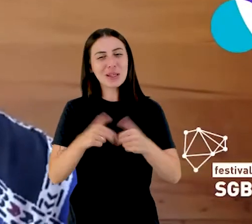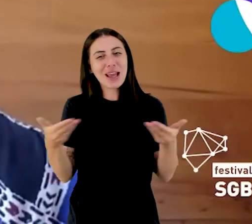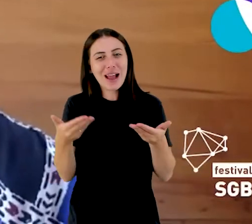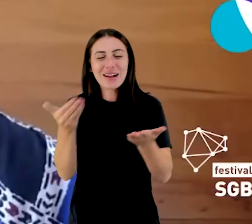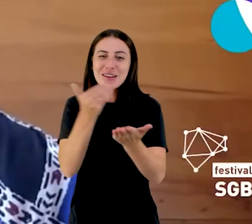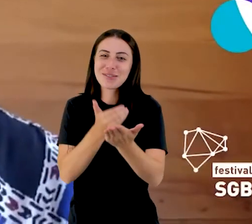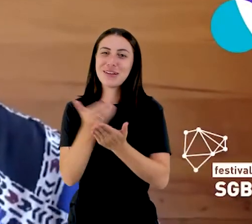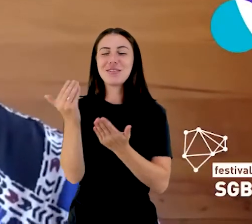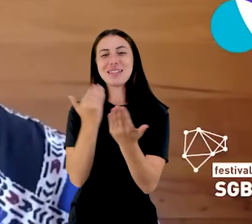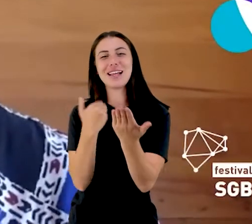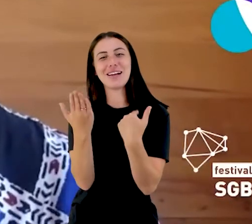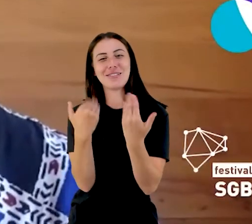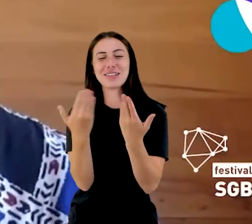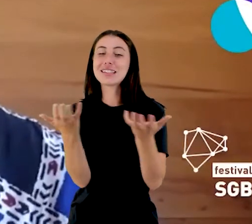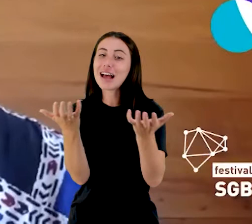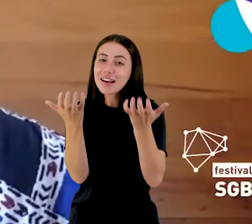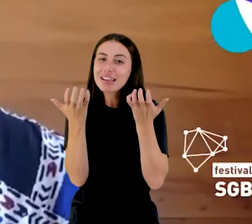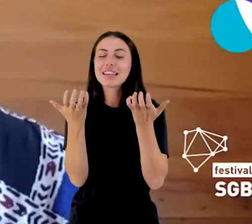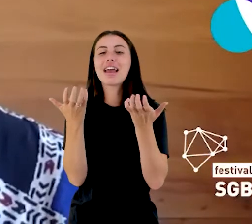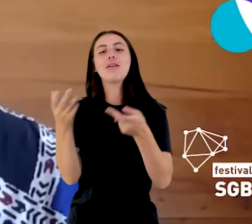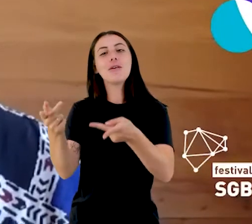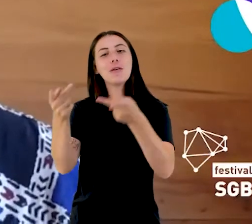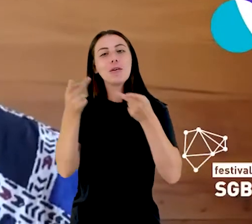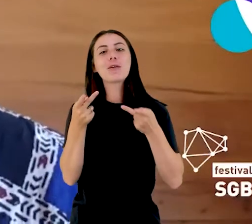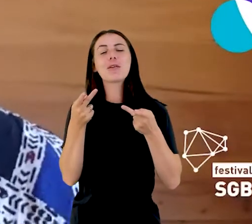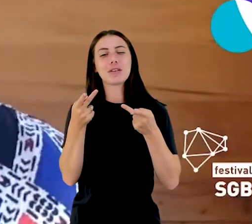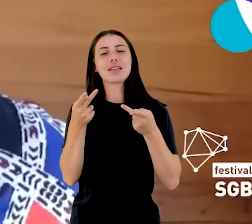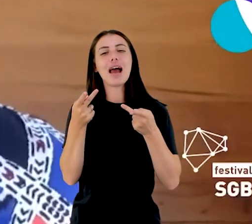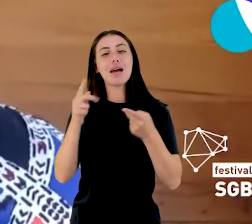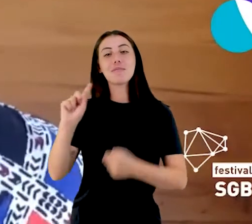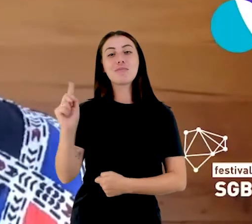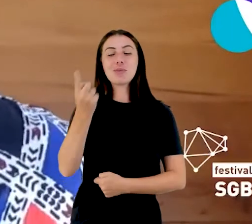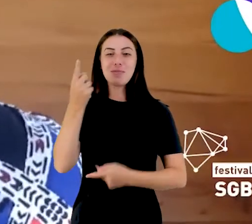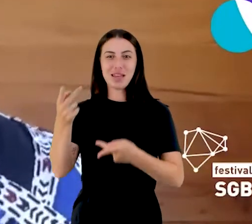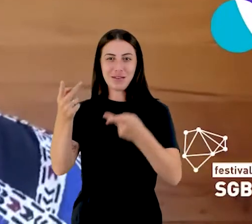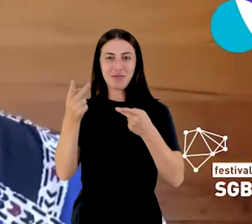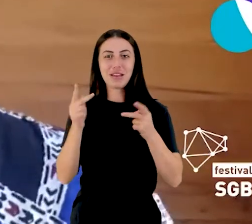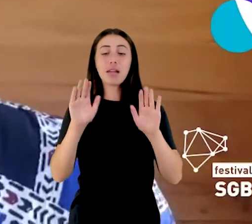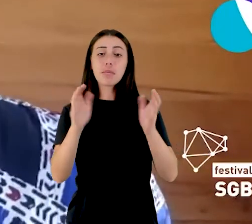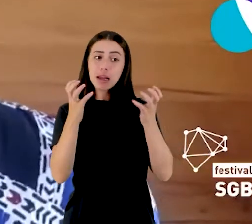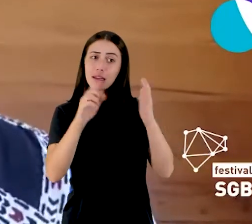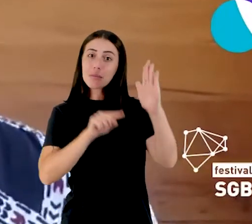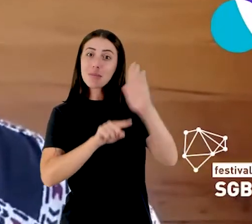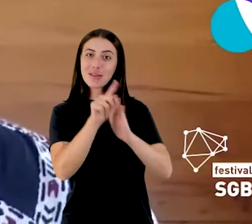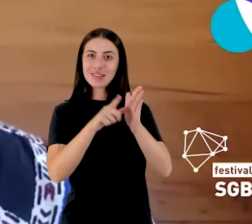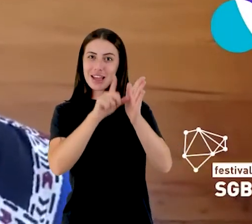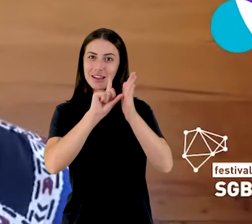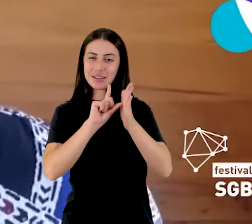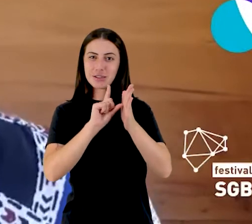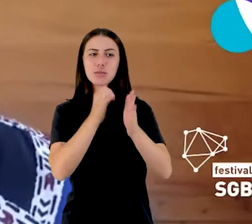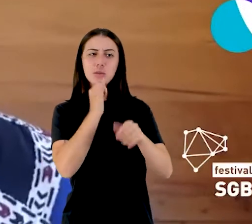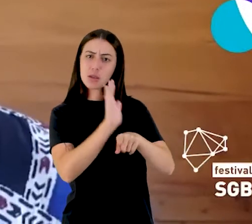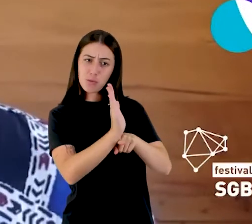realidade. Bom, para começar a nossa conversa, e eu vou chamar nossa primeira convidada daqui a pouquinho, eu queria fazer uma pergunta